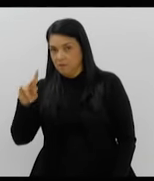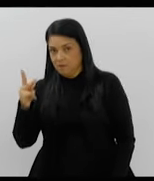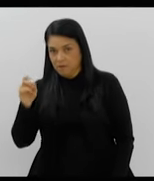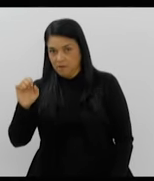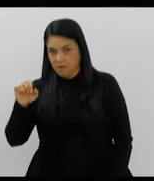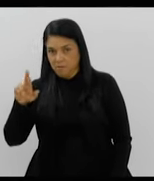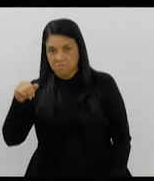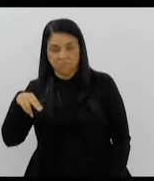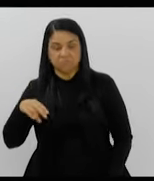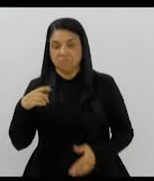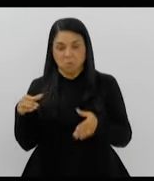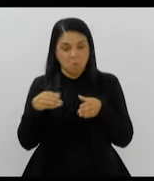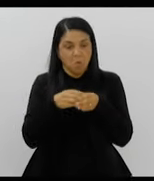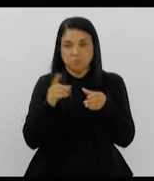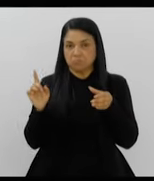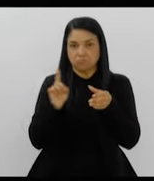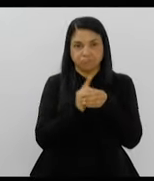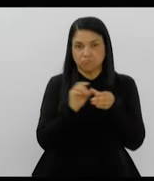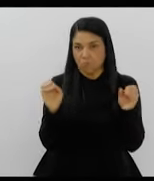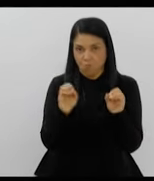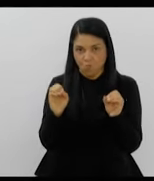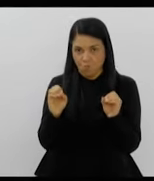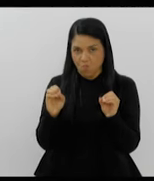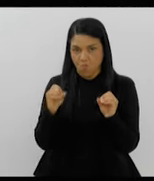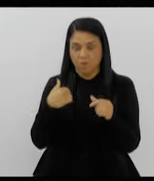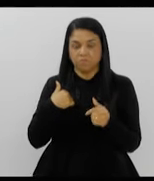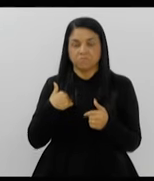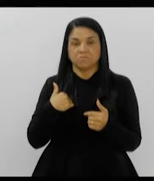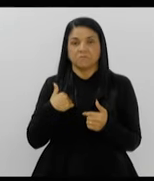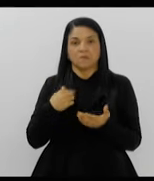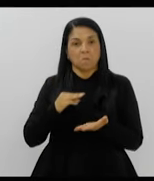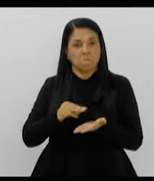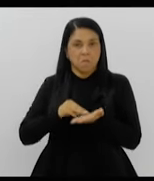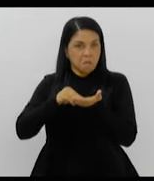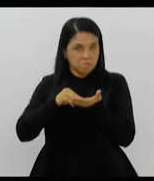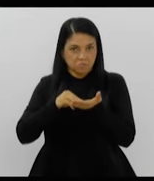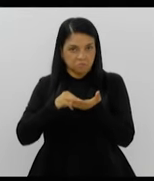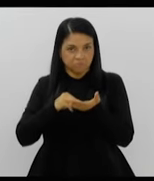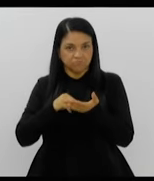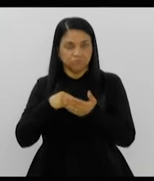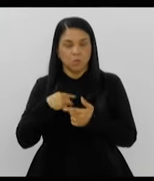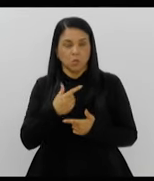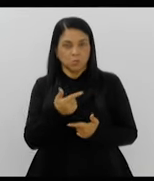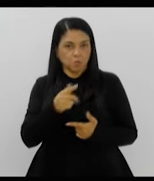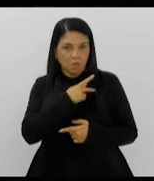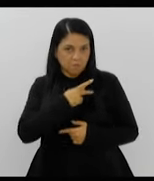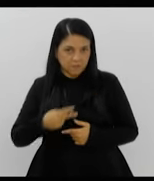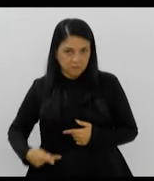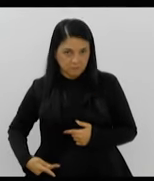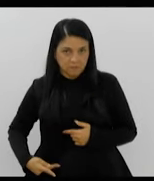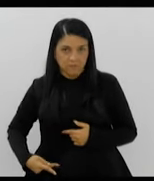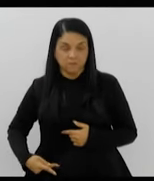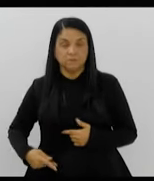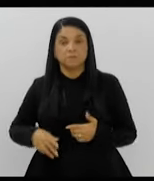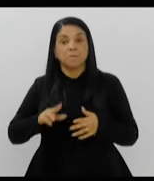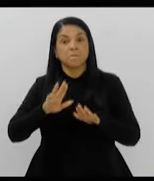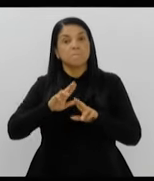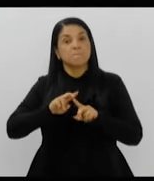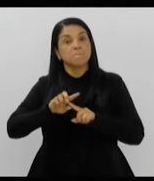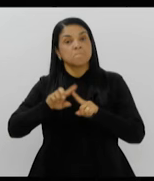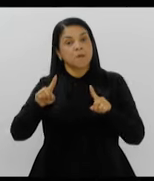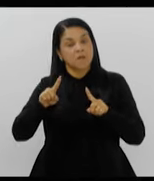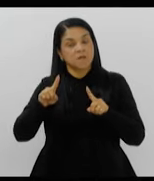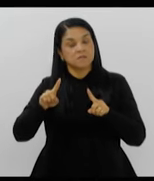membro suplente. Não tenho, por consequência, também nenhuma presidência. Mas nem por isso